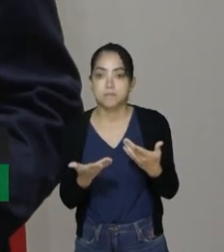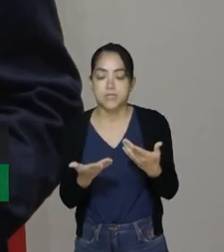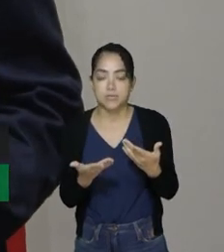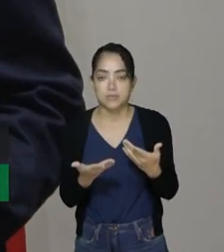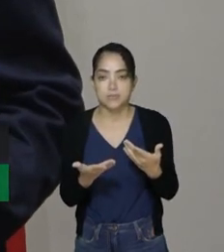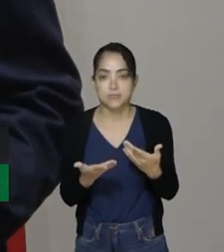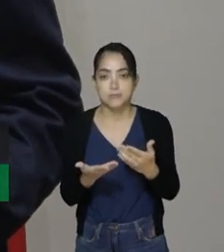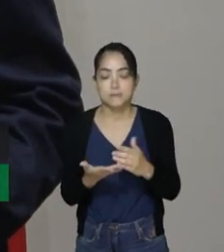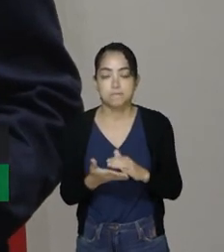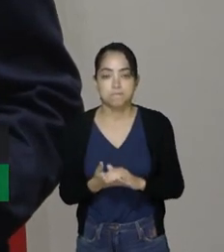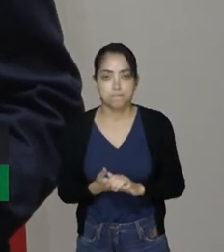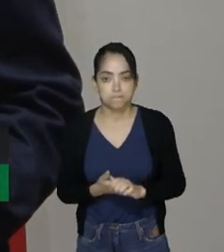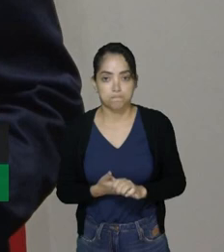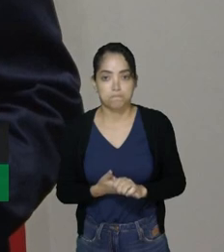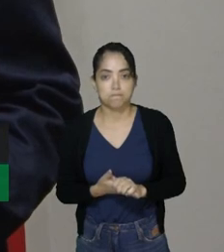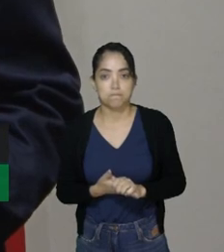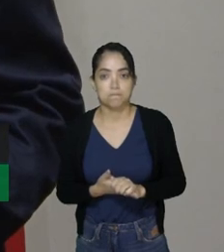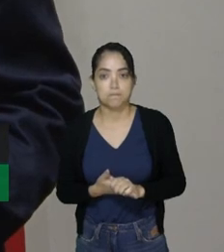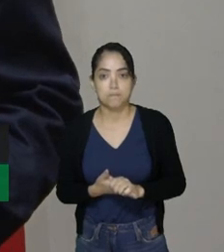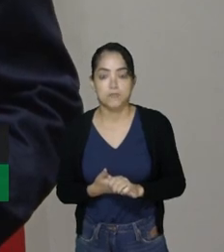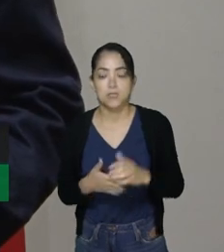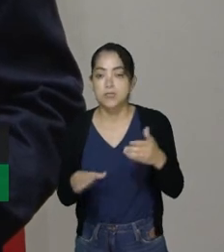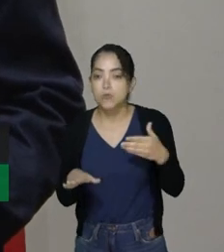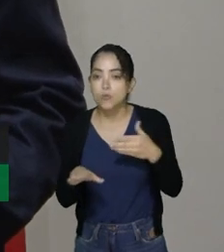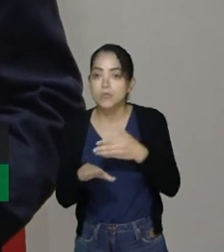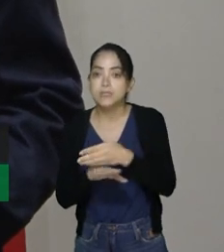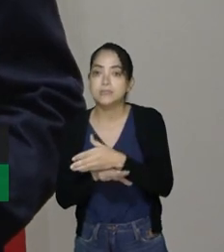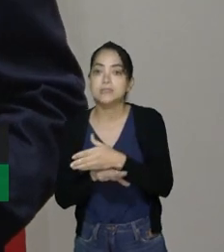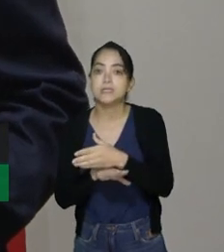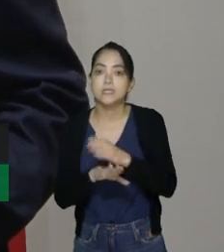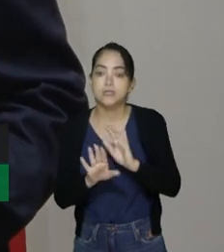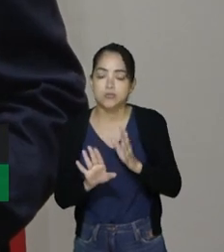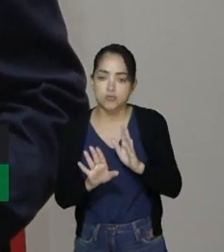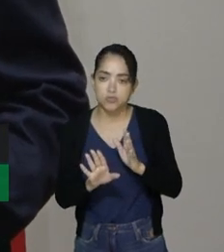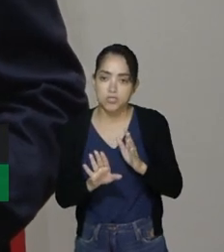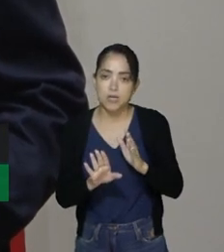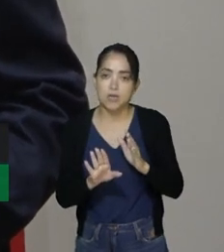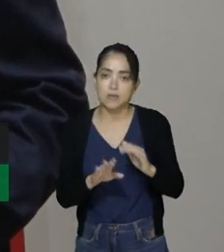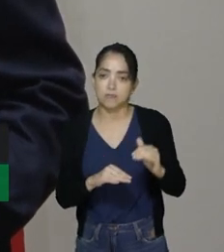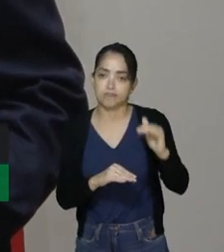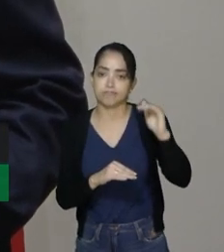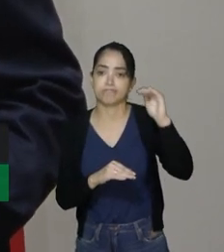deputado Sérgio Mota. Eu entrei já com, eu achava